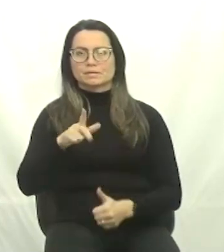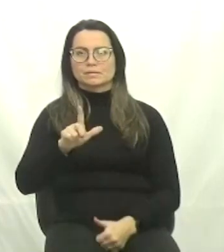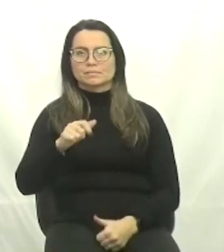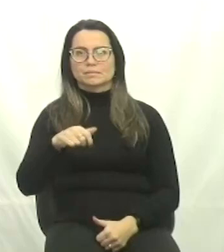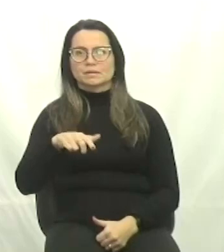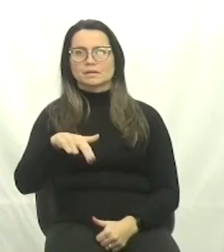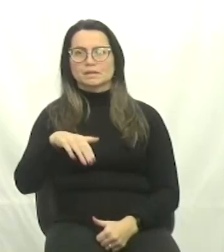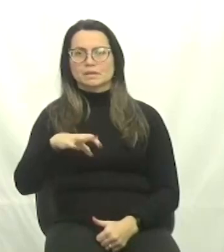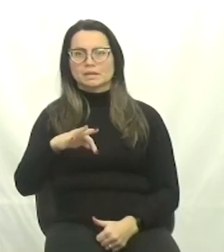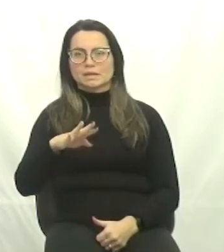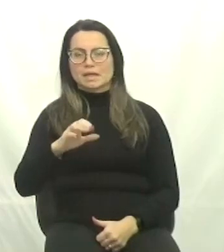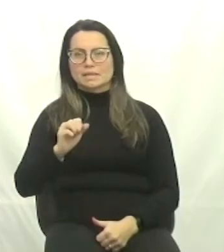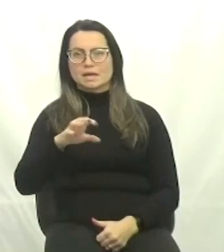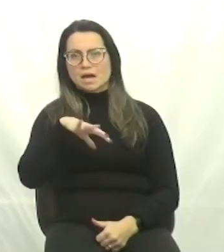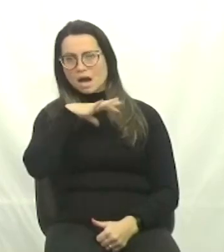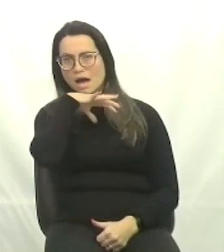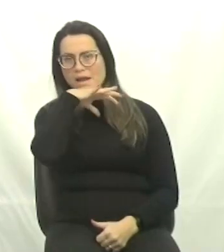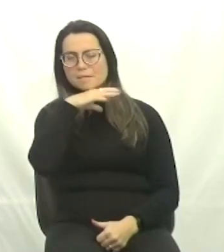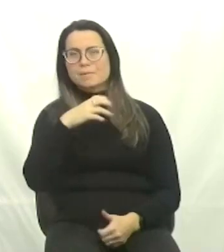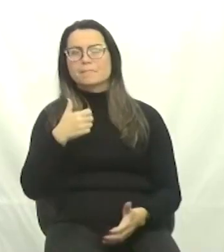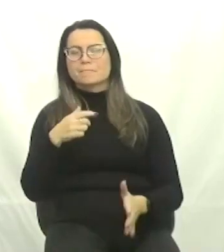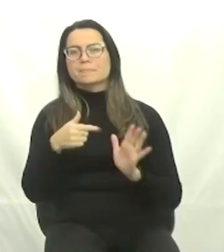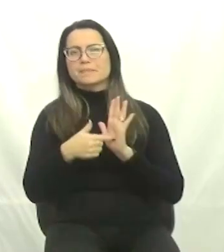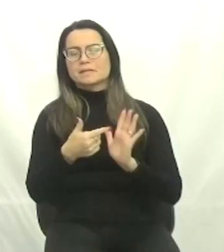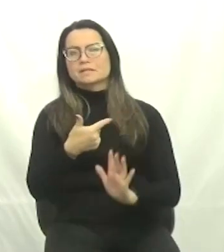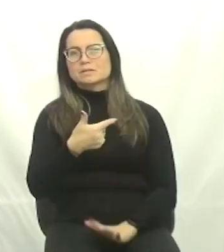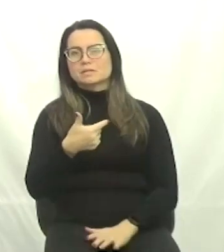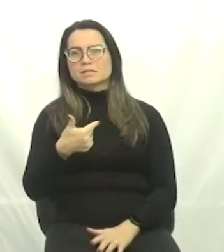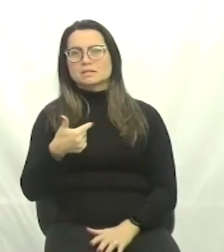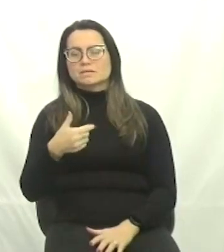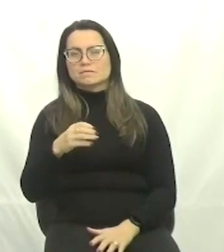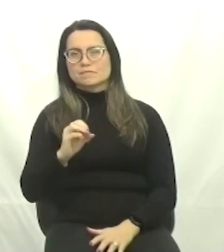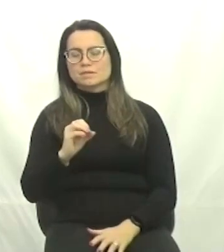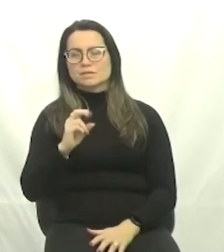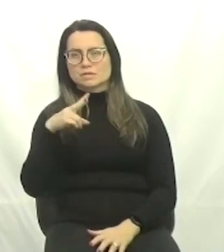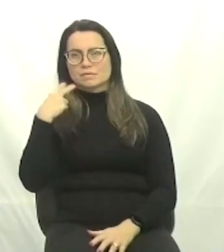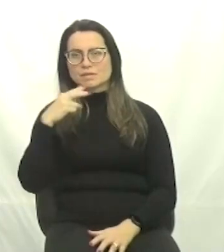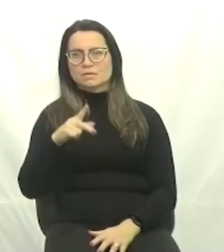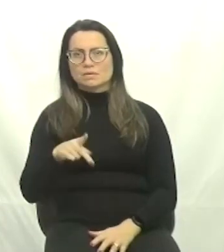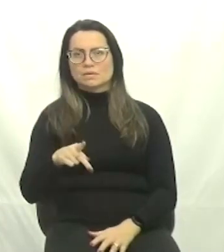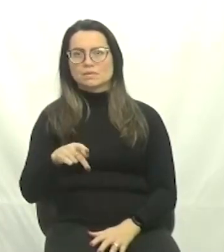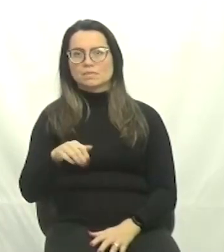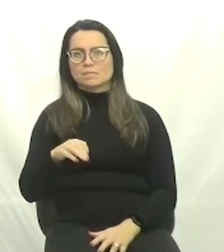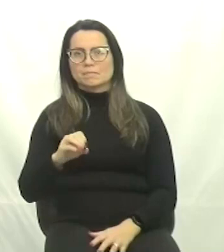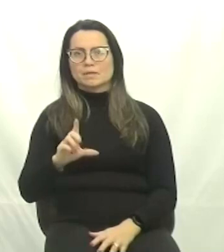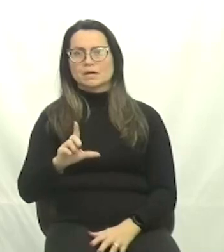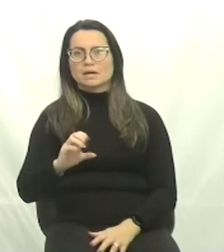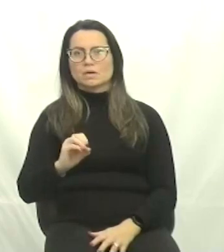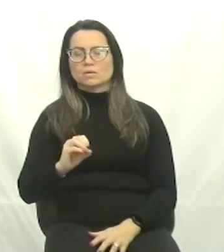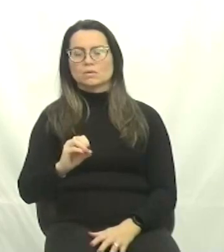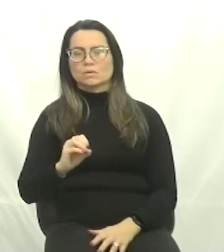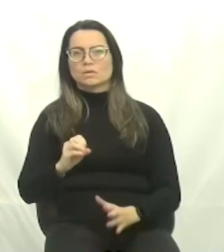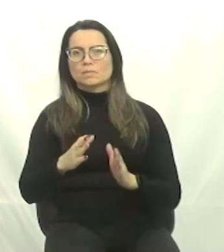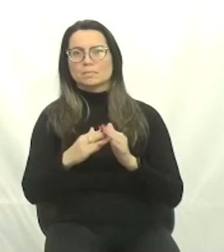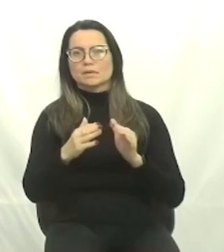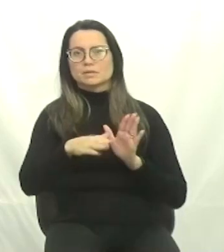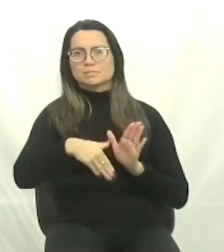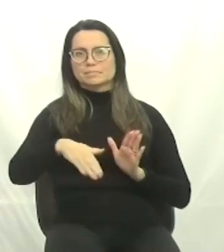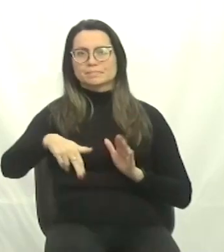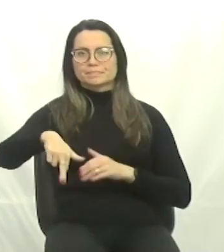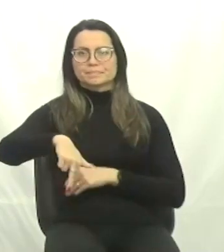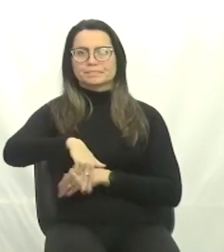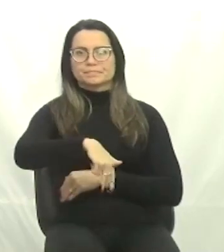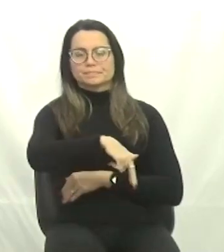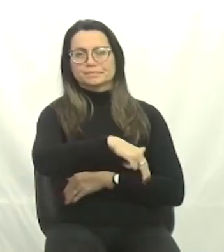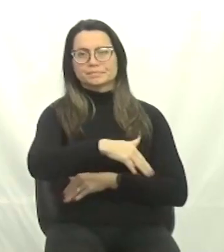Michel. Indicação 320/2023, autor José Paulo Ferrarese. Repintura da faixa de pedestre localizada na